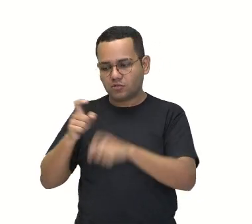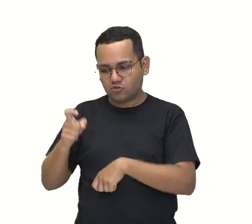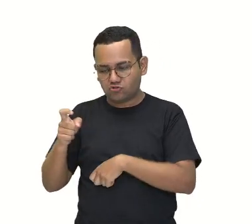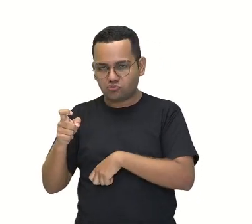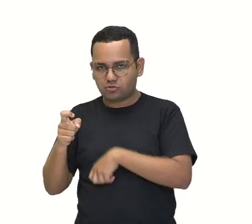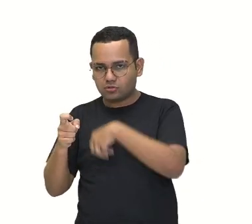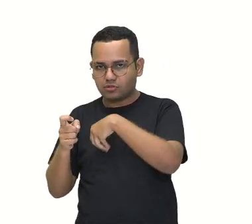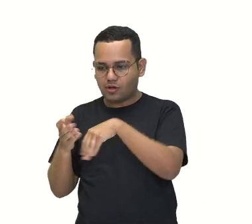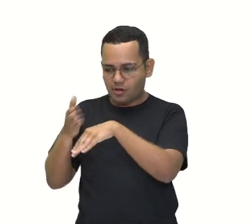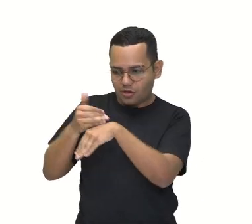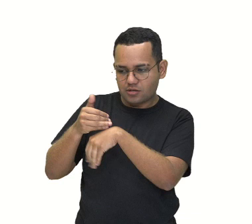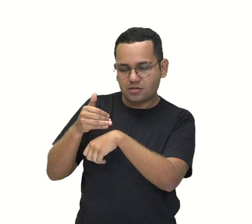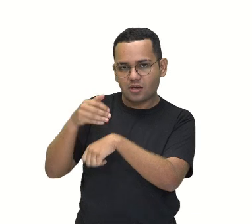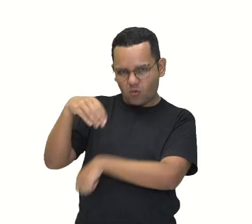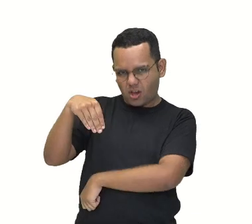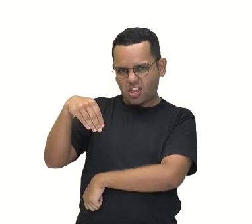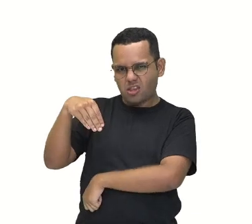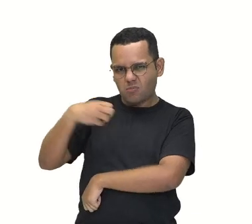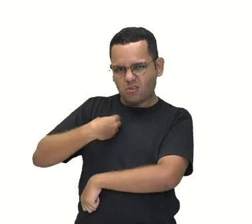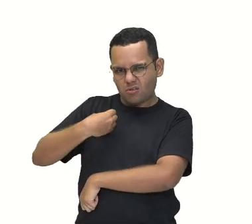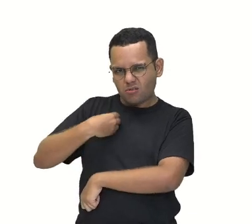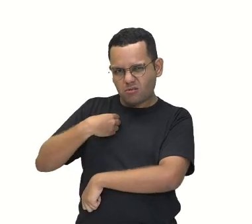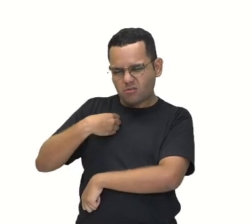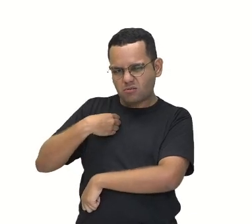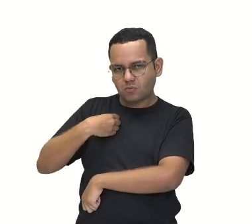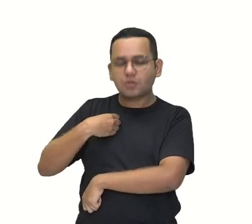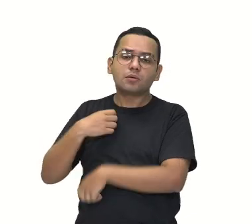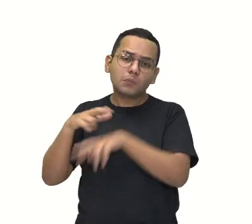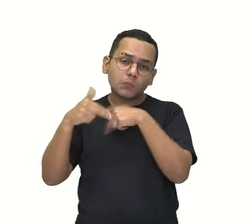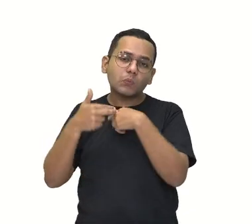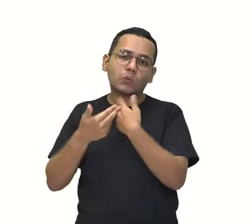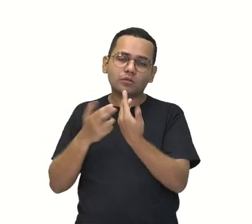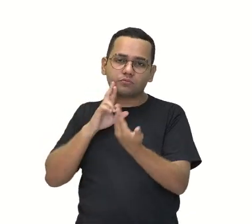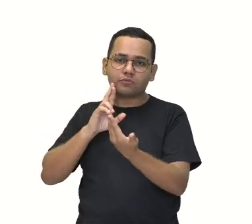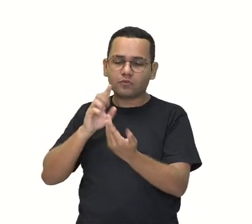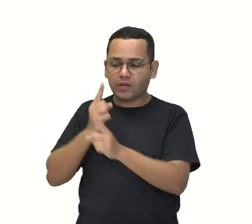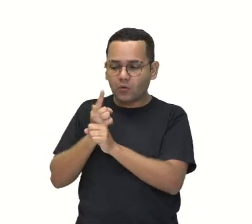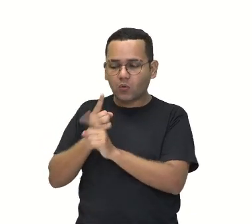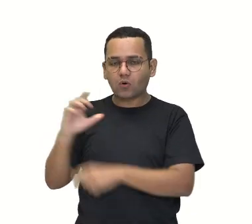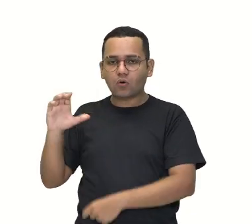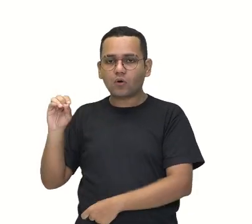gente obtém, então, o coeficiente angular, tá?